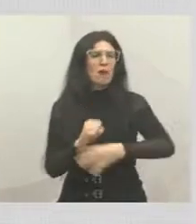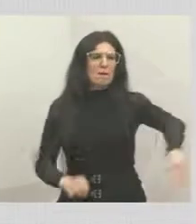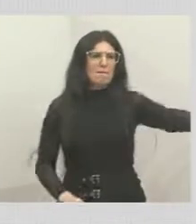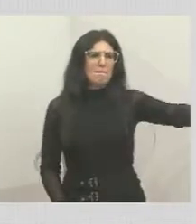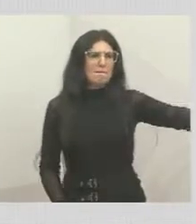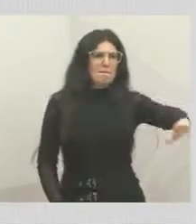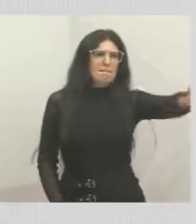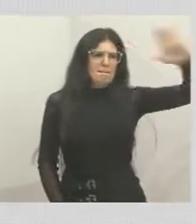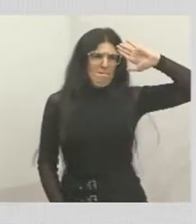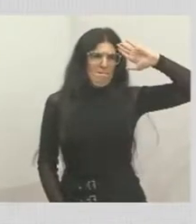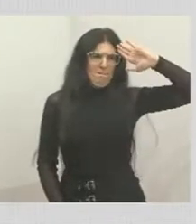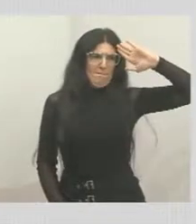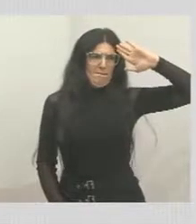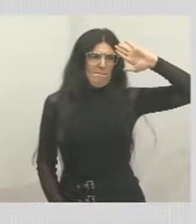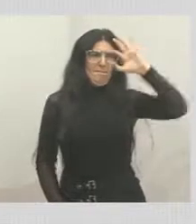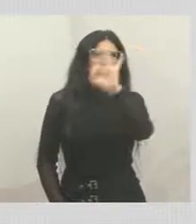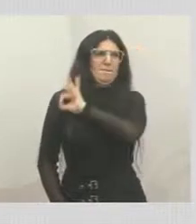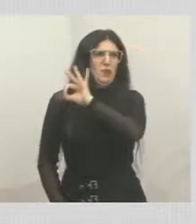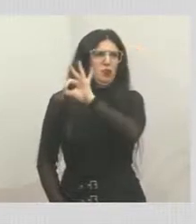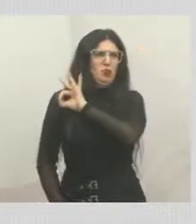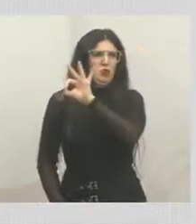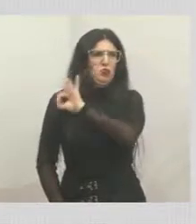para 2020 de